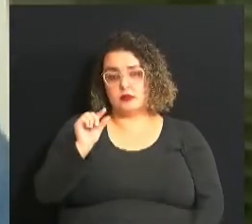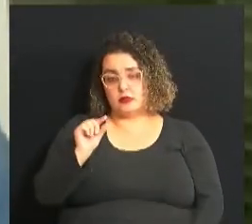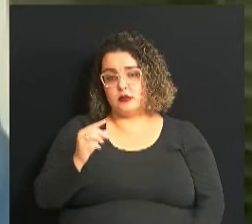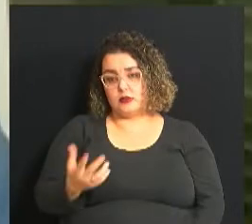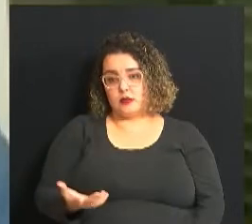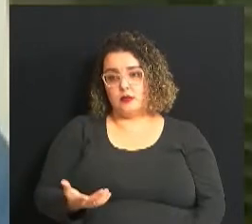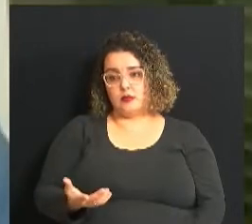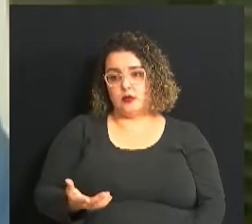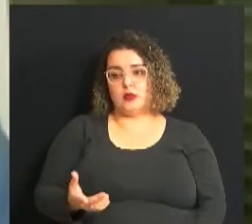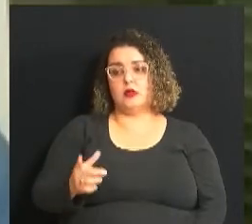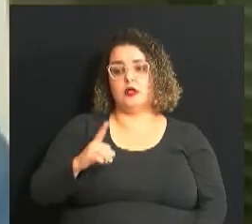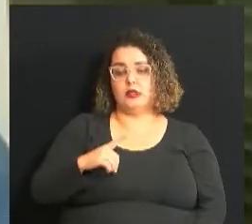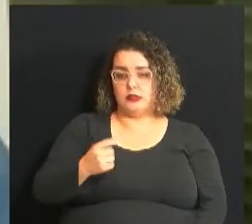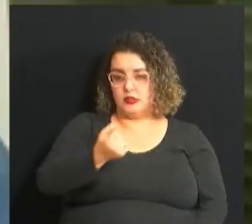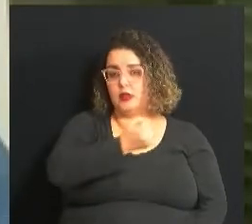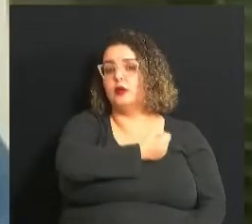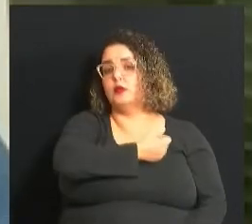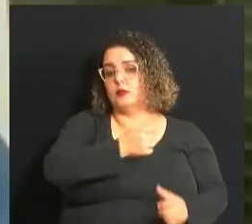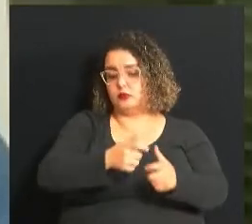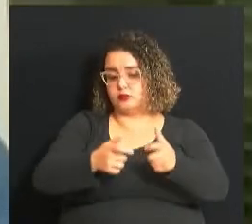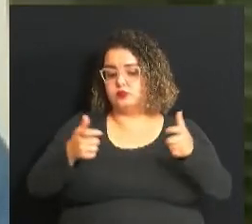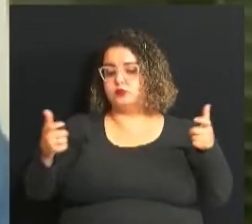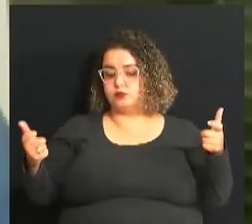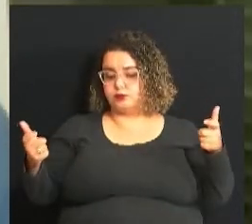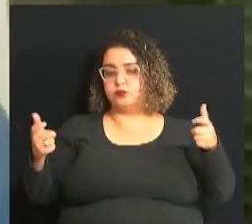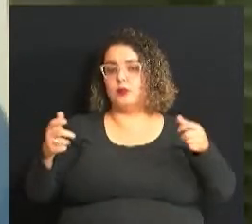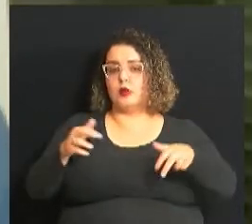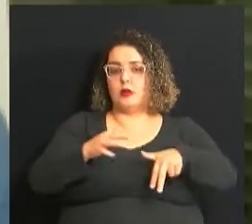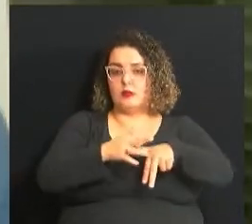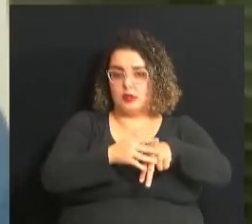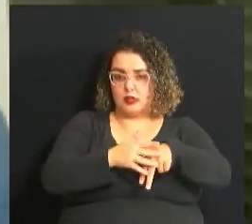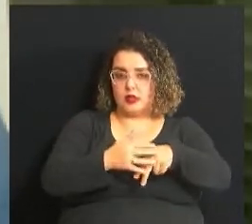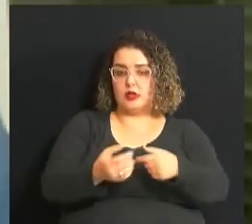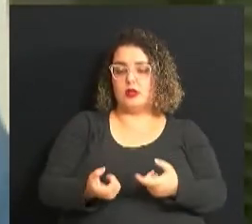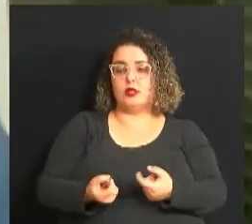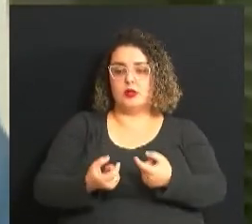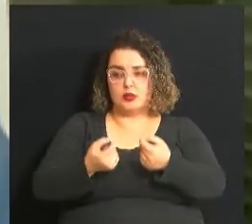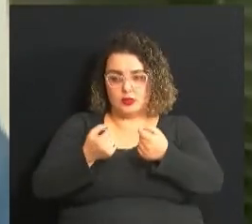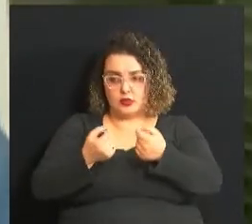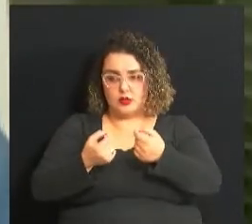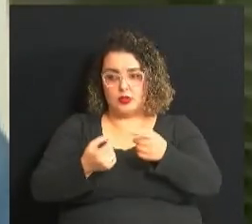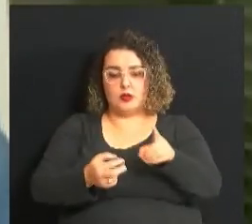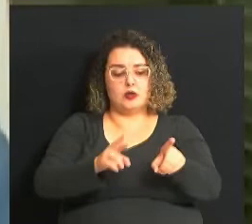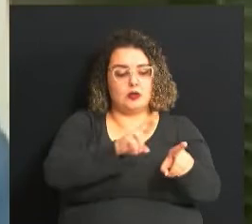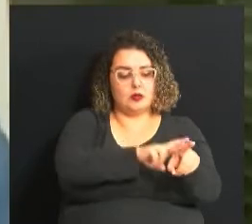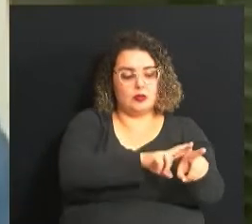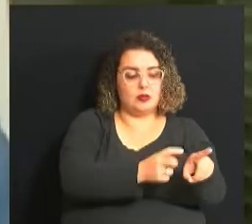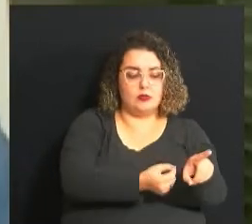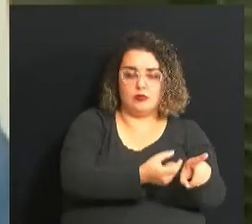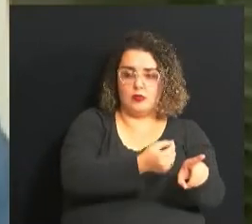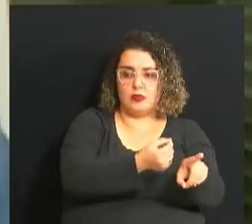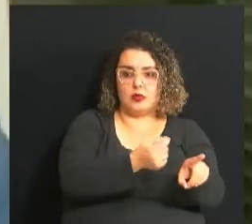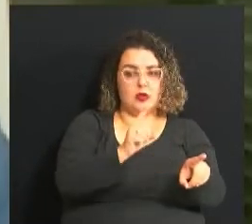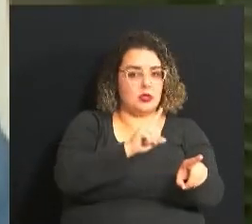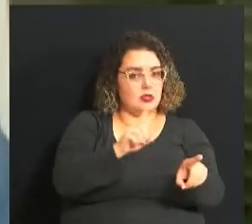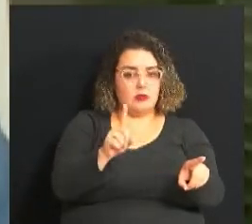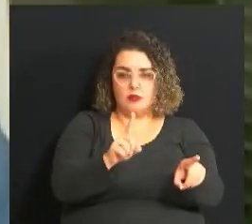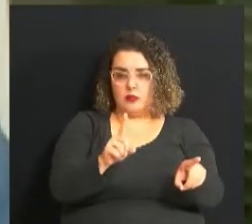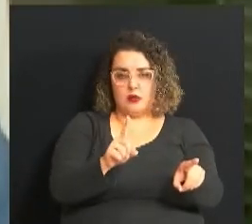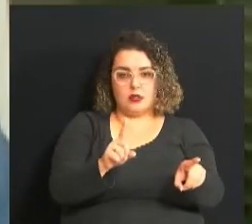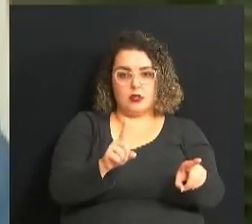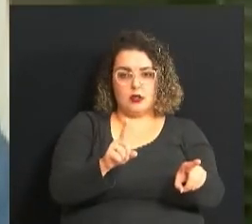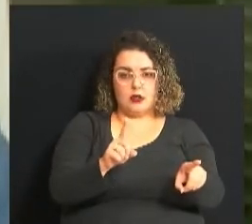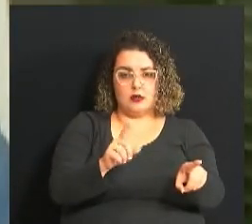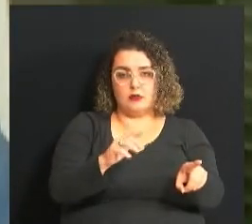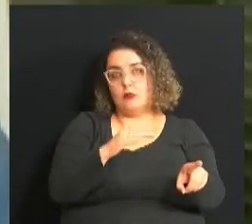um número muito grande de pacientes com câncer. O câncer de próstata, ele não é o que mais mata, porque existem